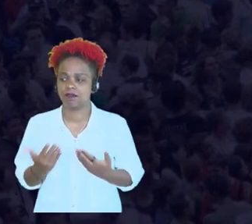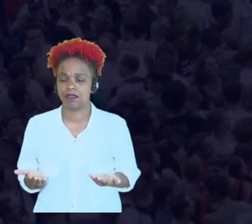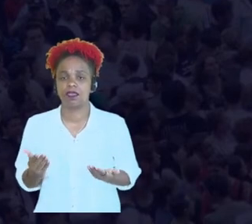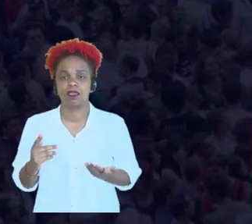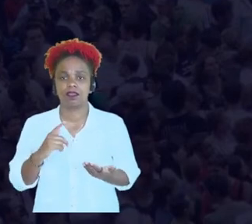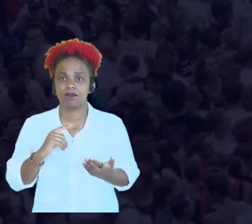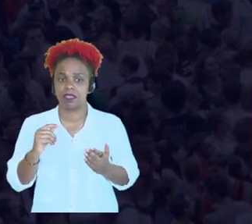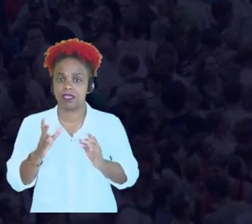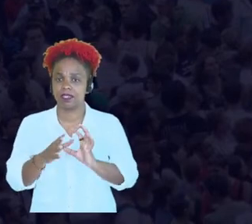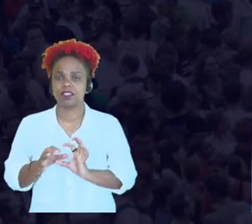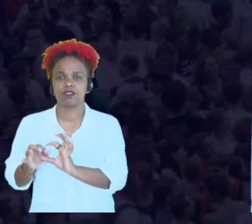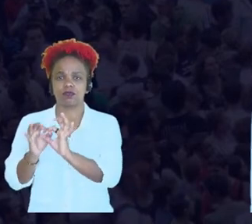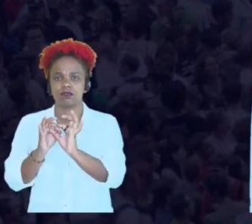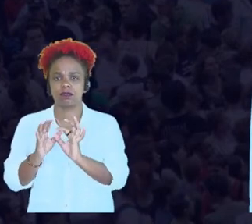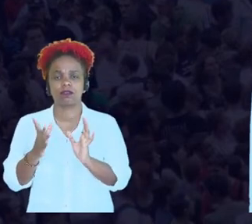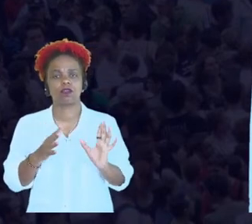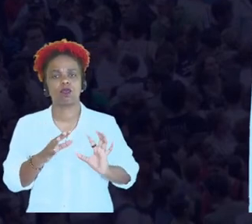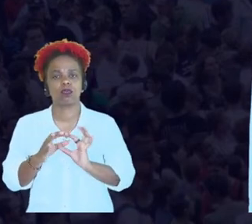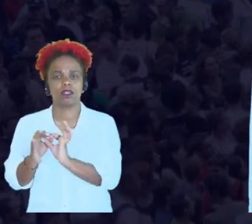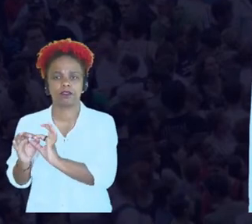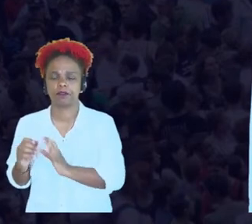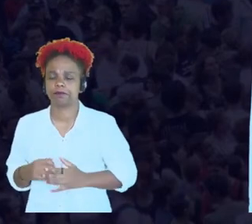nesse contexto. Podemos seguir, Max?